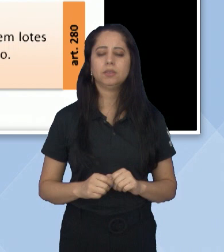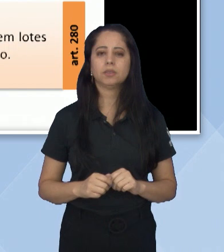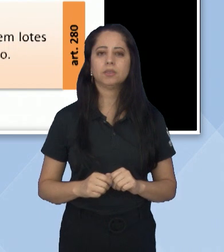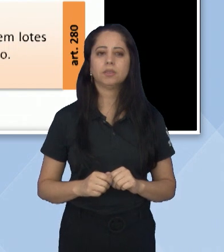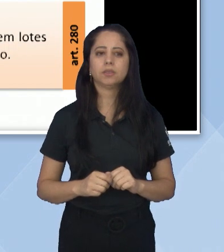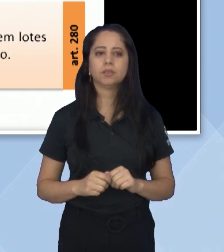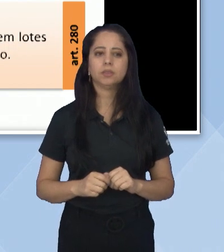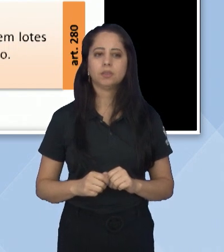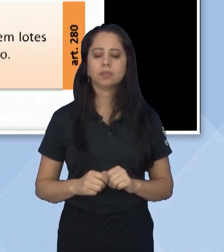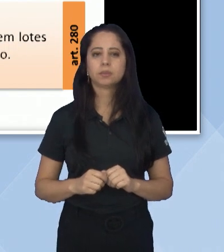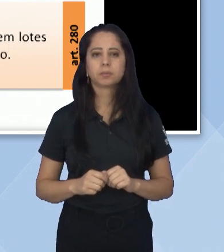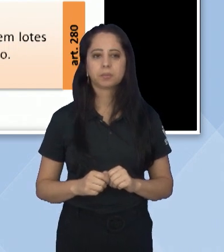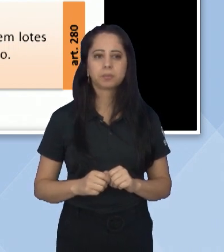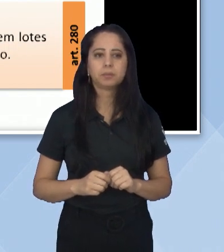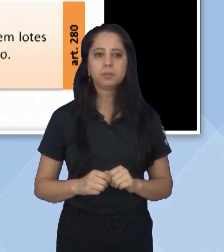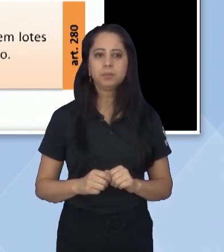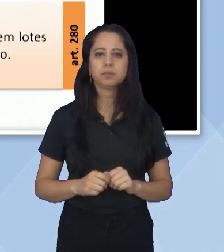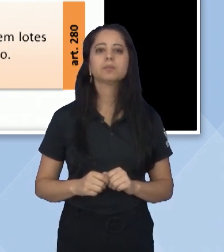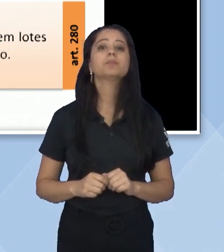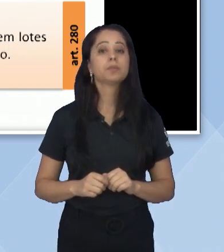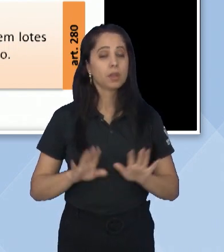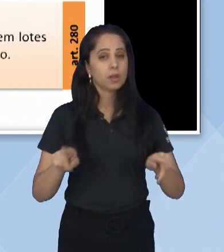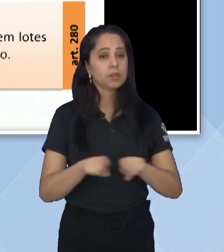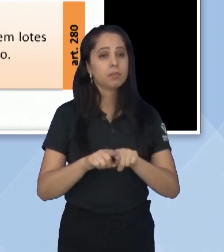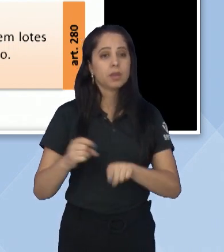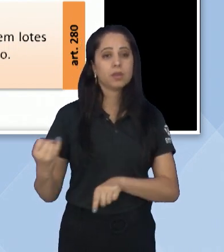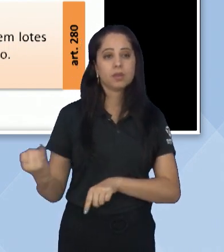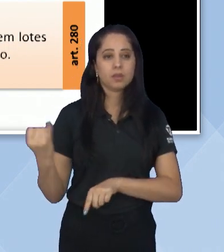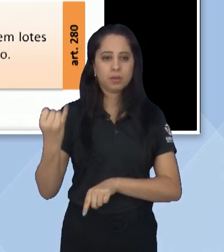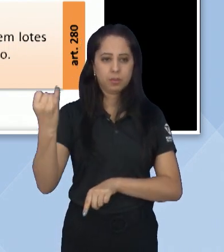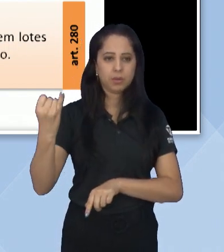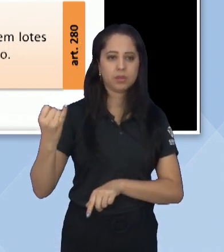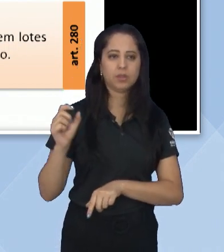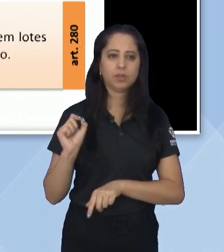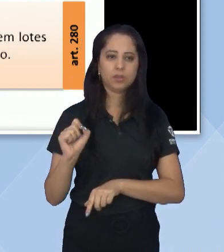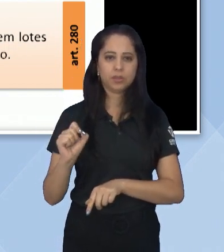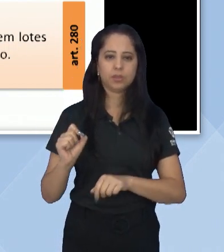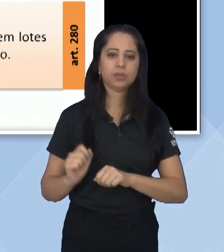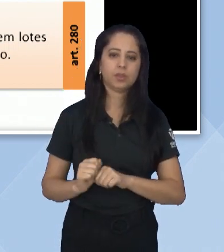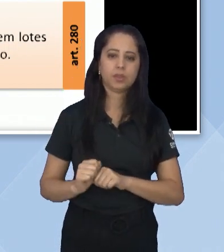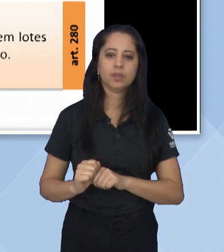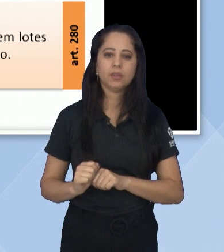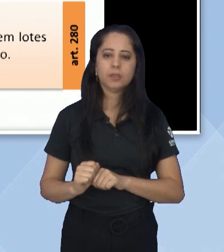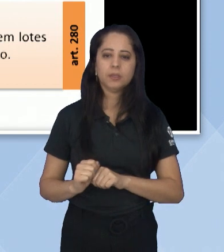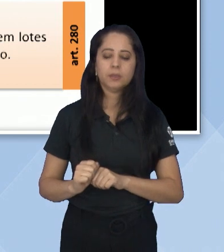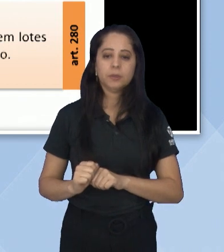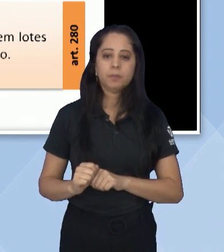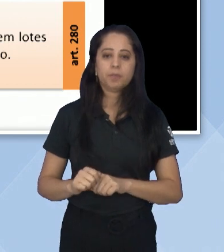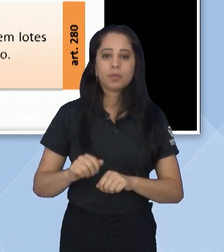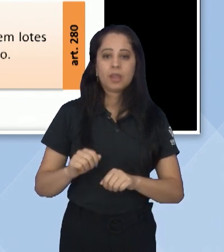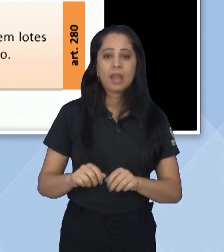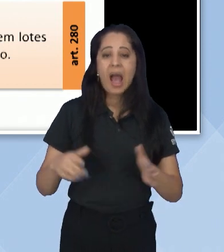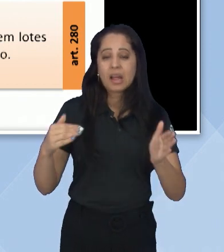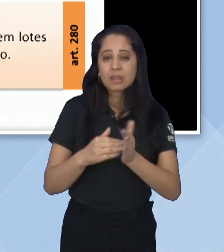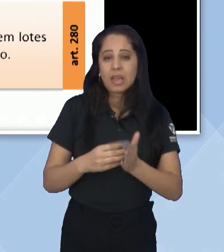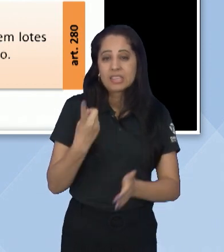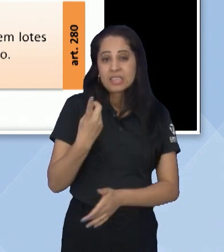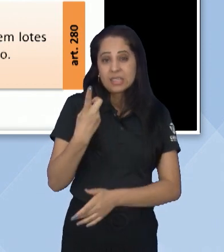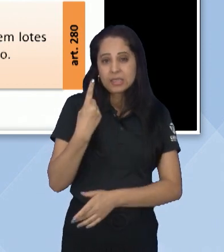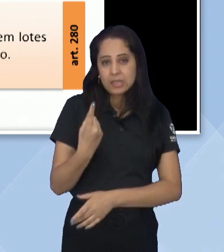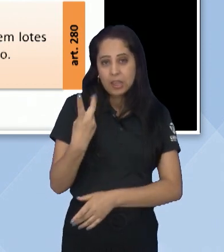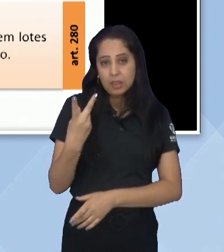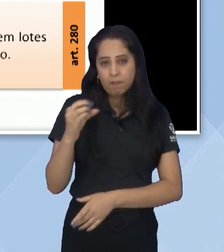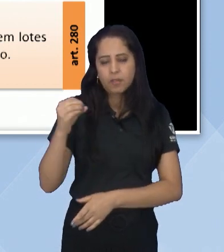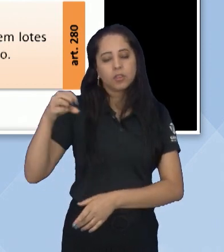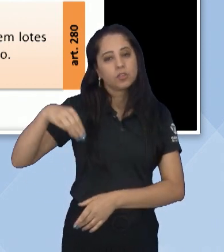Bom vamos lá uma coisa também importante aqui é o seguinte a classificação da fabricação Artesanal com área até 120 metros né hoje só